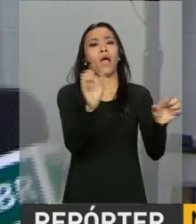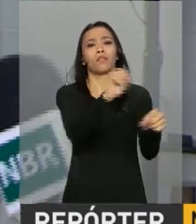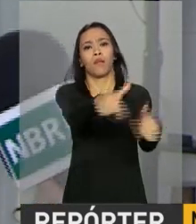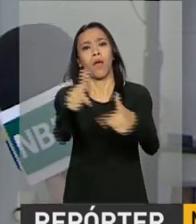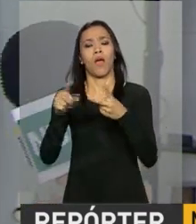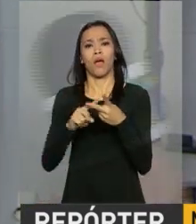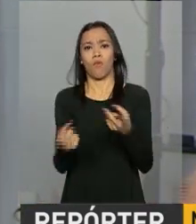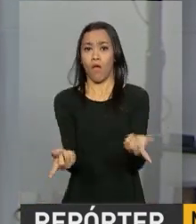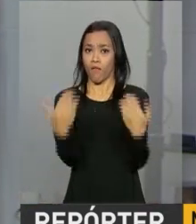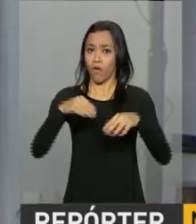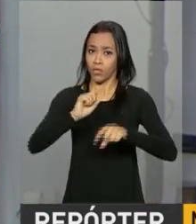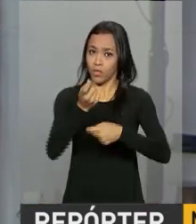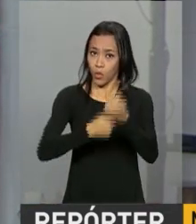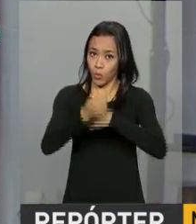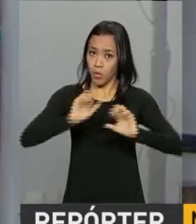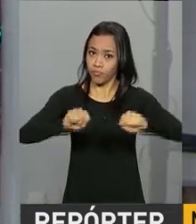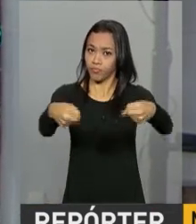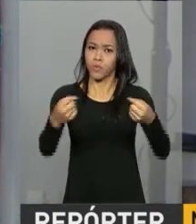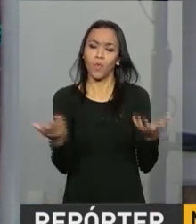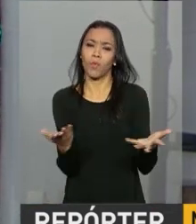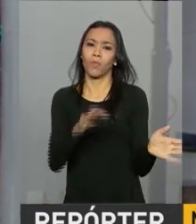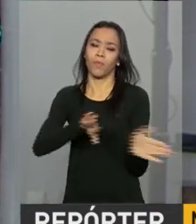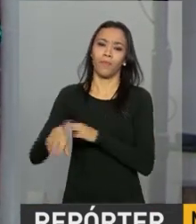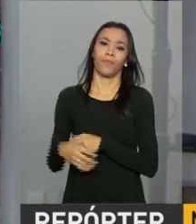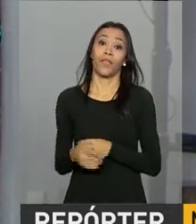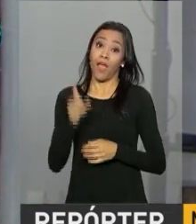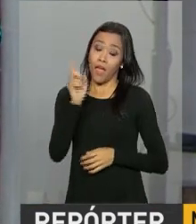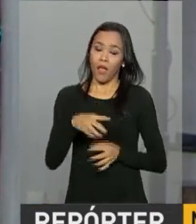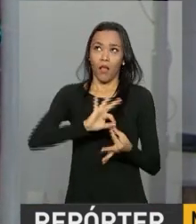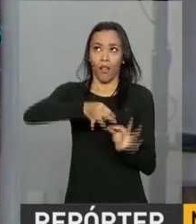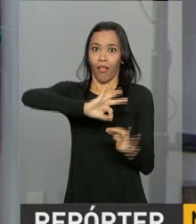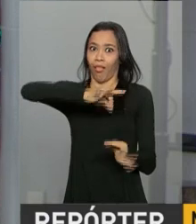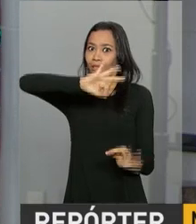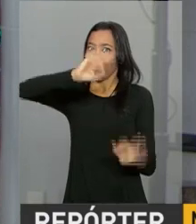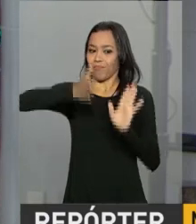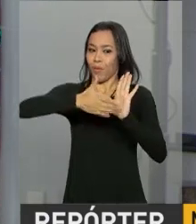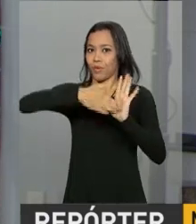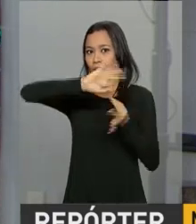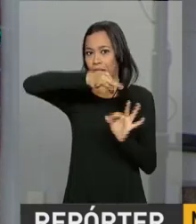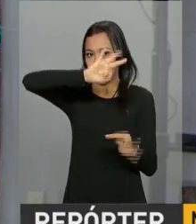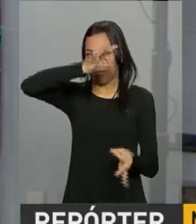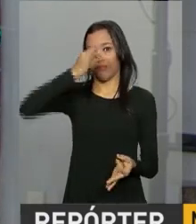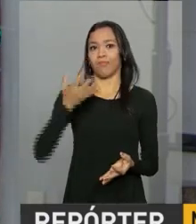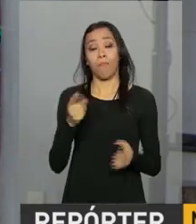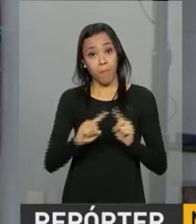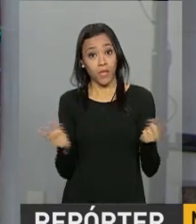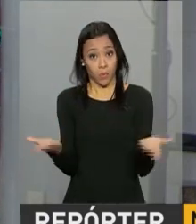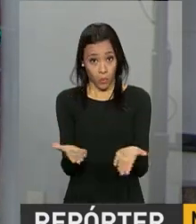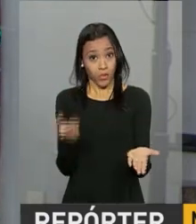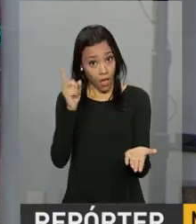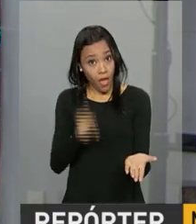a retomada da economia no país Bom na verdade eh eh é é uma pauta muito longa né nós entendemos que esse é o momento